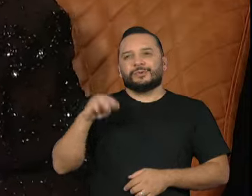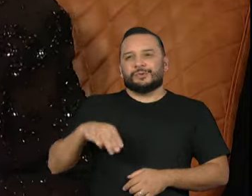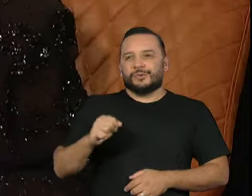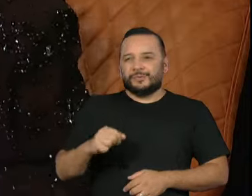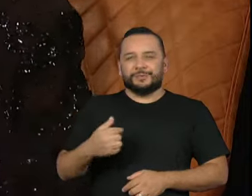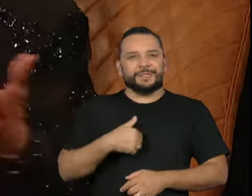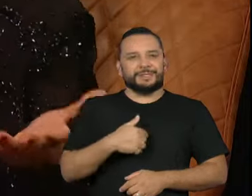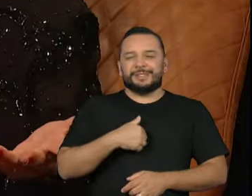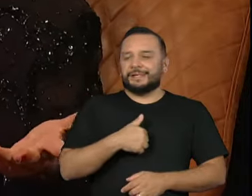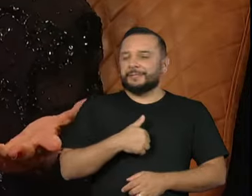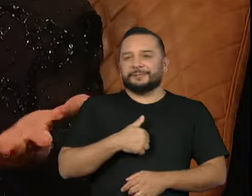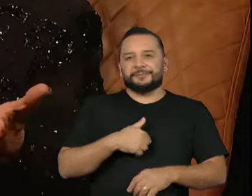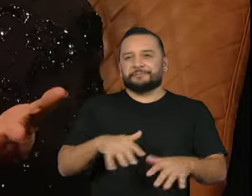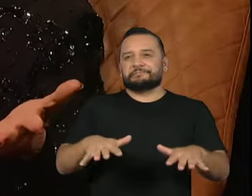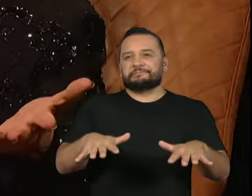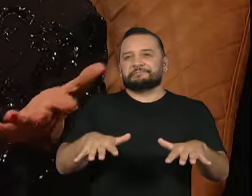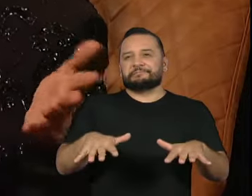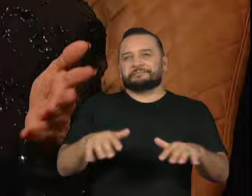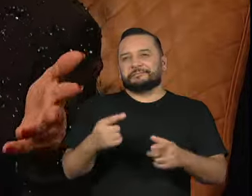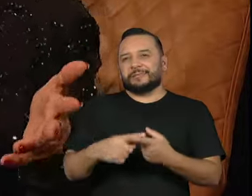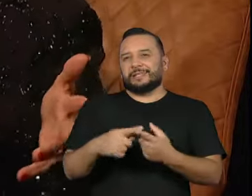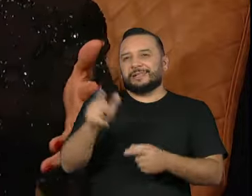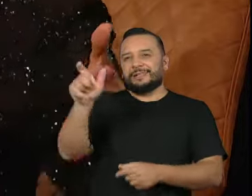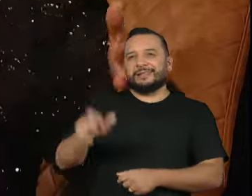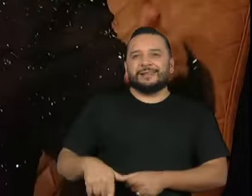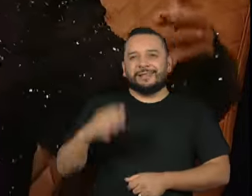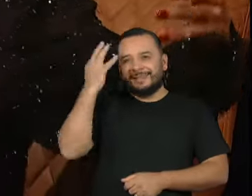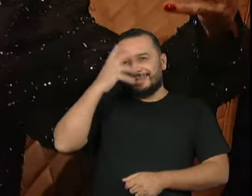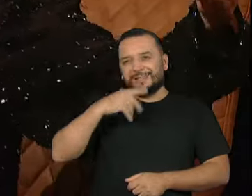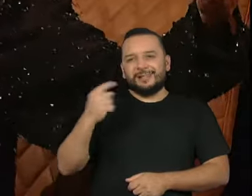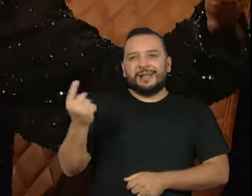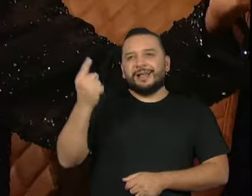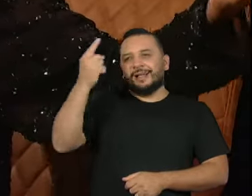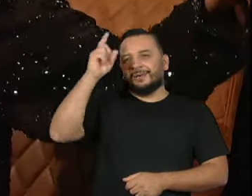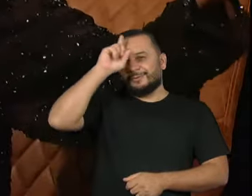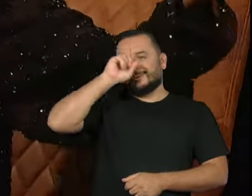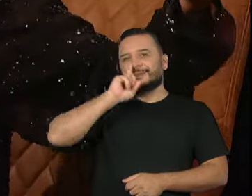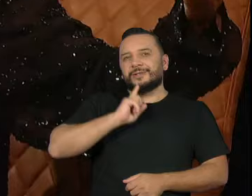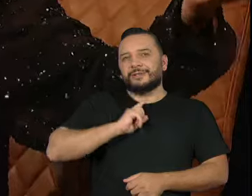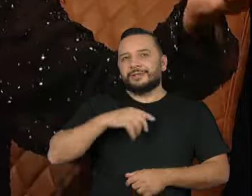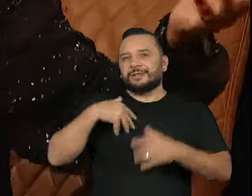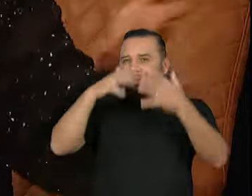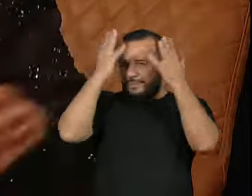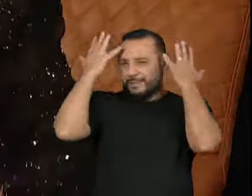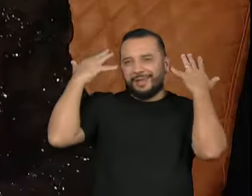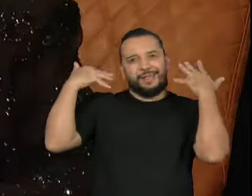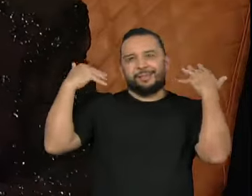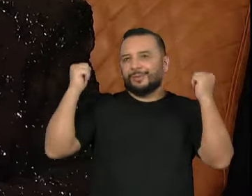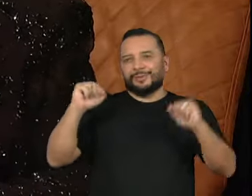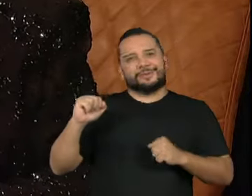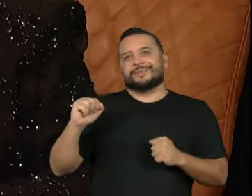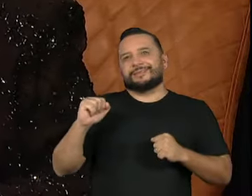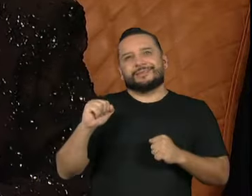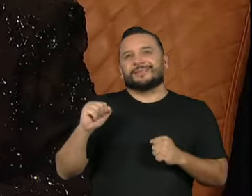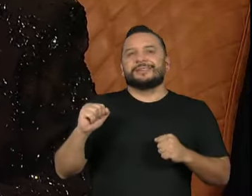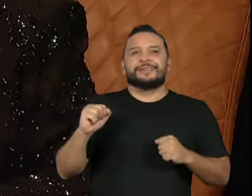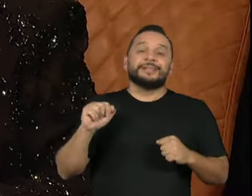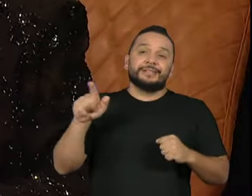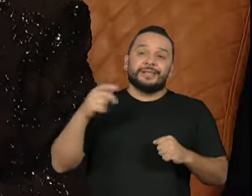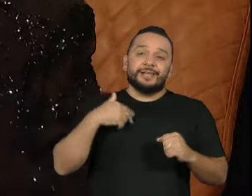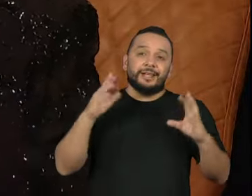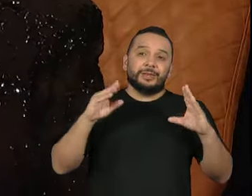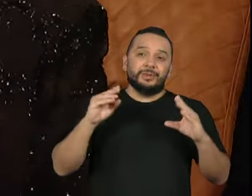tremi tanto, ele era um homem muito lindo, né? Alto, loiro, aquele cabelo caído. E ele ia muito no